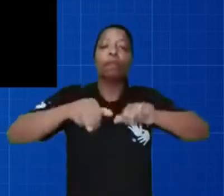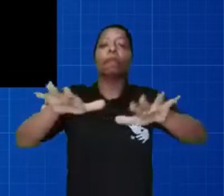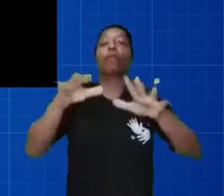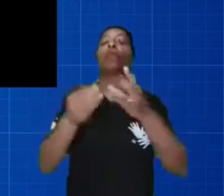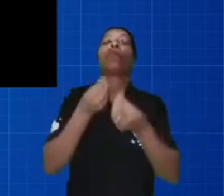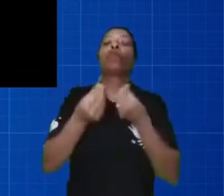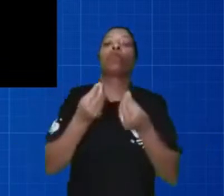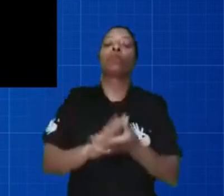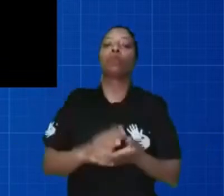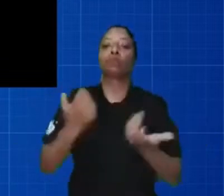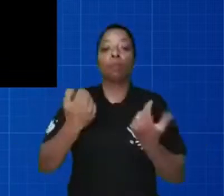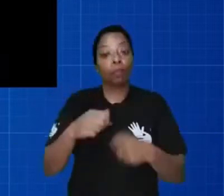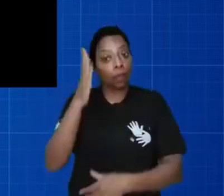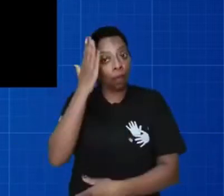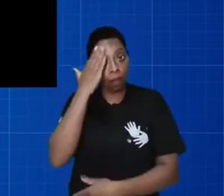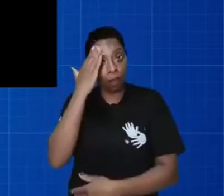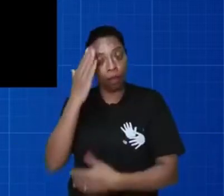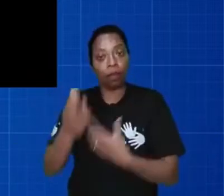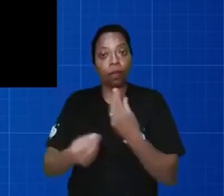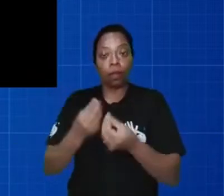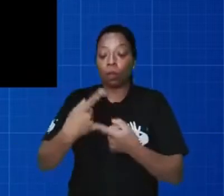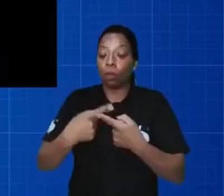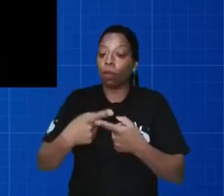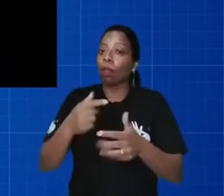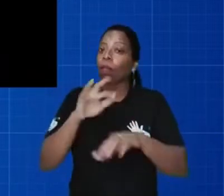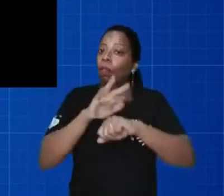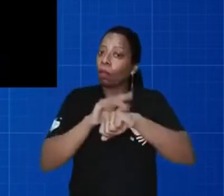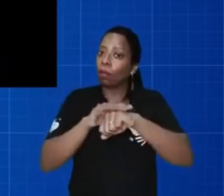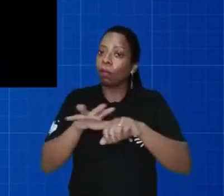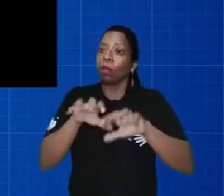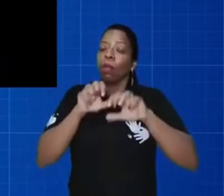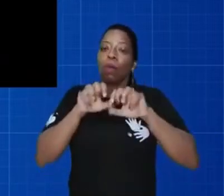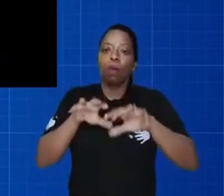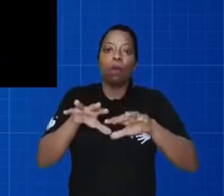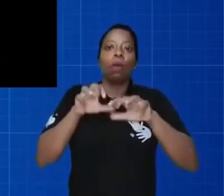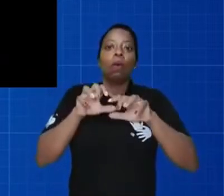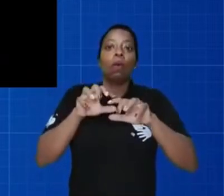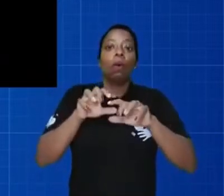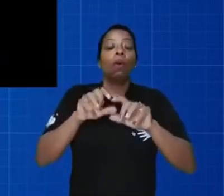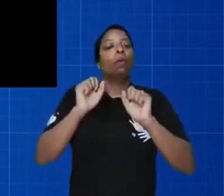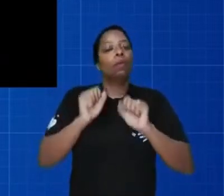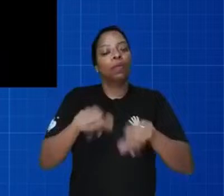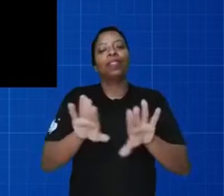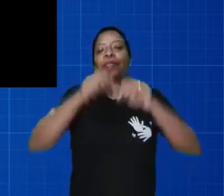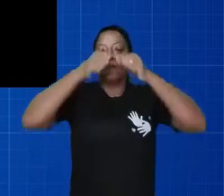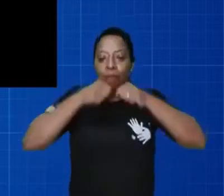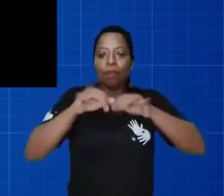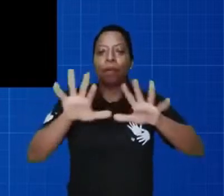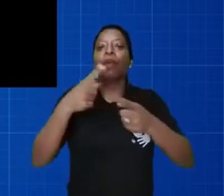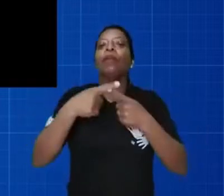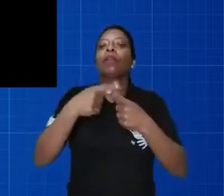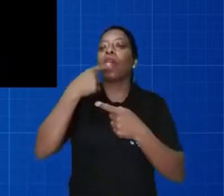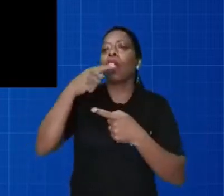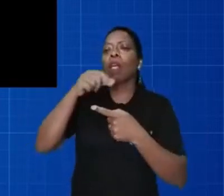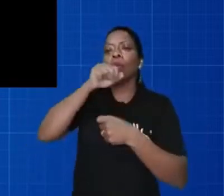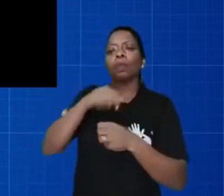gente compreender que por mais que é uma doença respiratória, então já é esperado que seja transmitida pelas gotículas, né, no